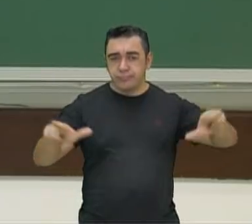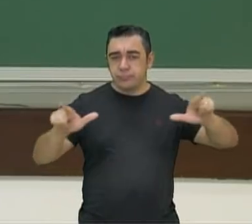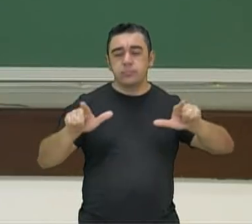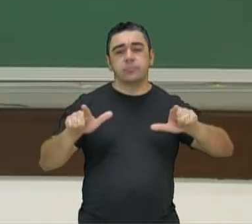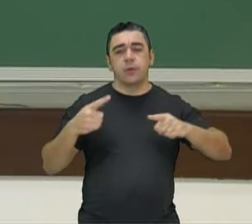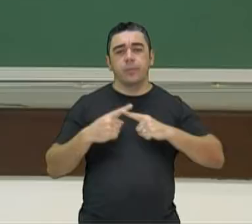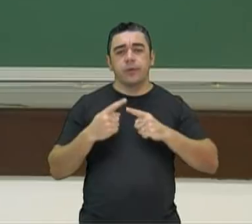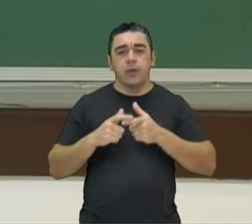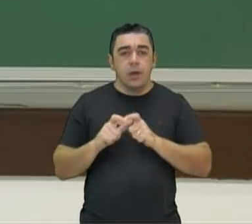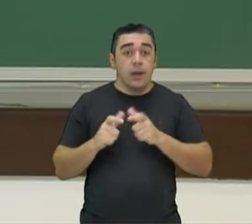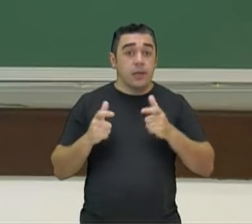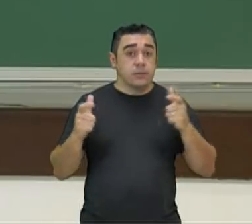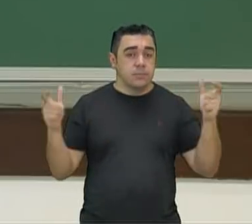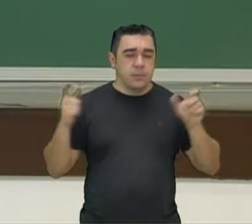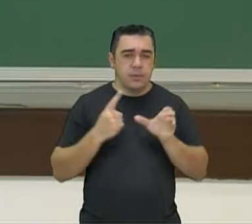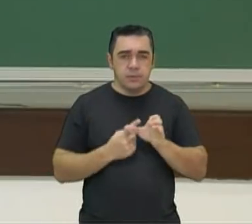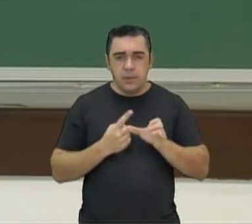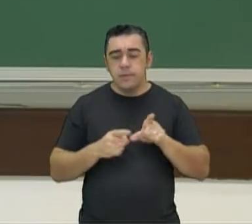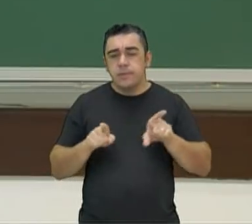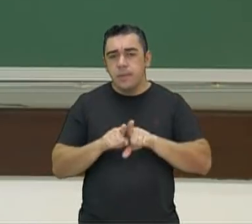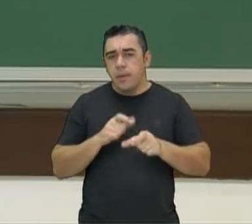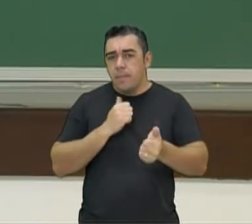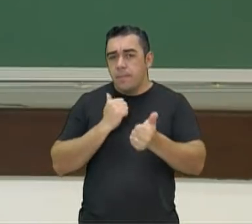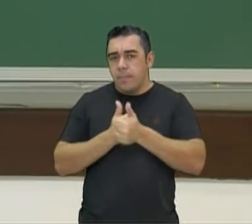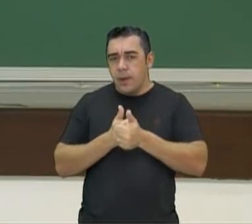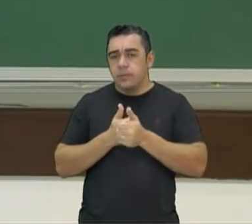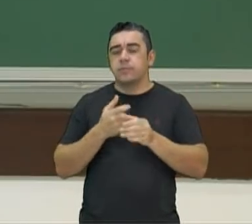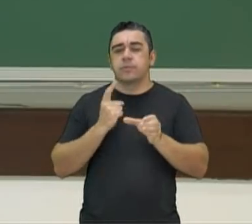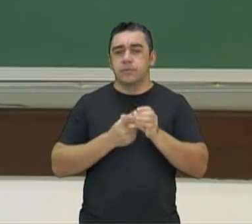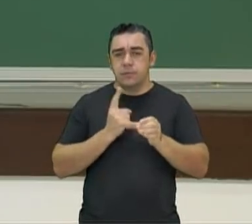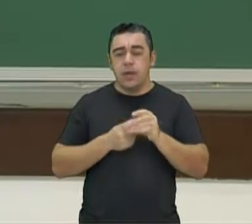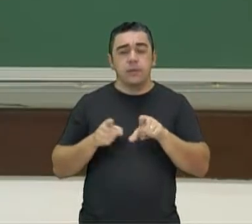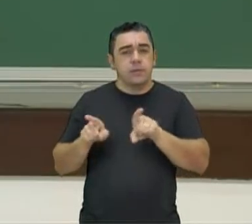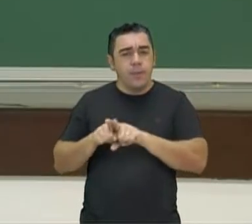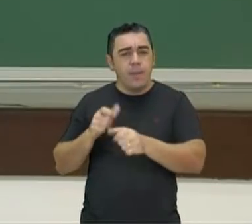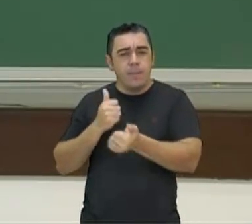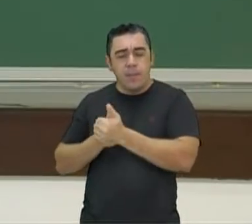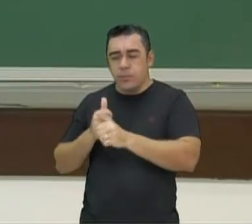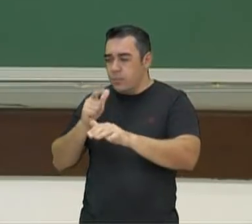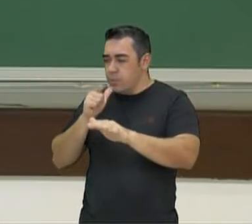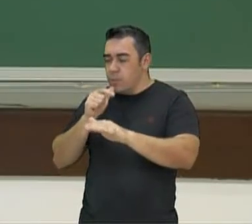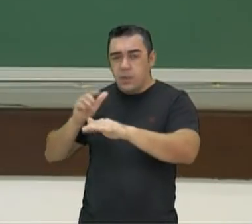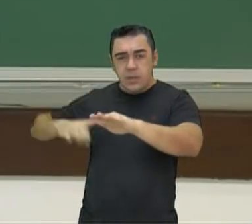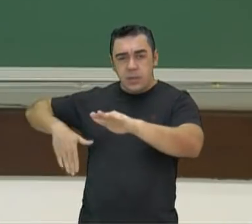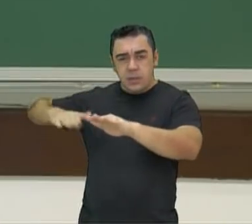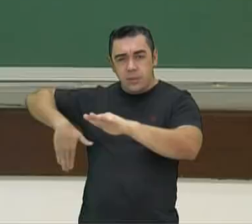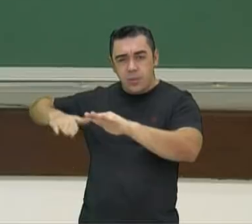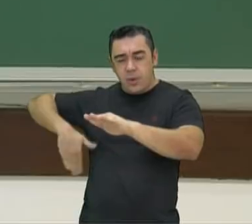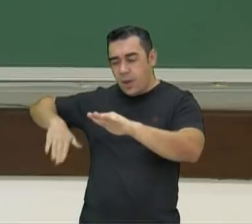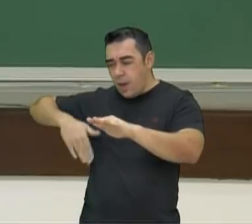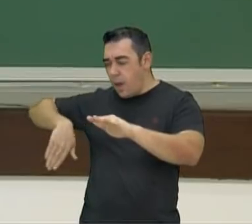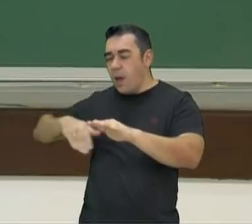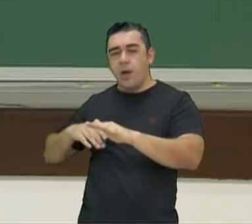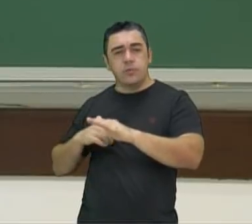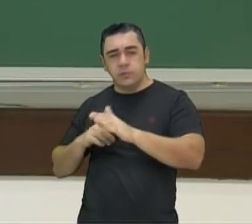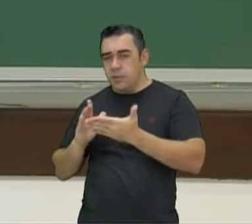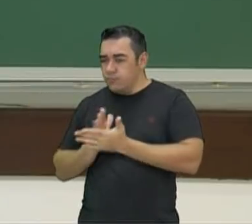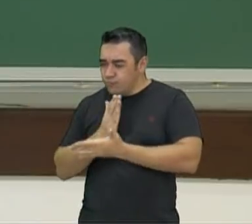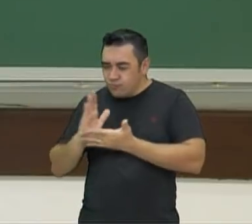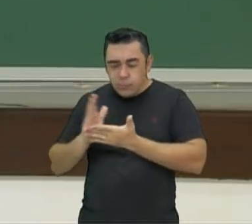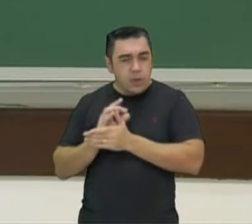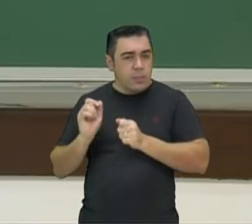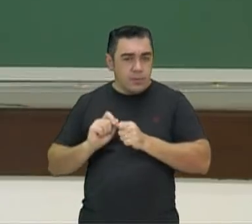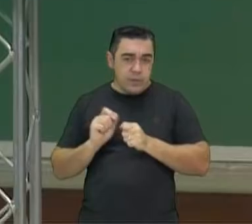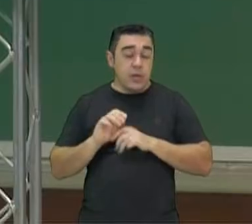desmatado. Fora as áreas próximas das cidades, litorâneas e tudo mais, tudo desmatado, cedendo espaço, horas